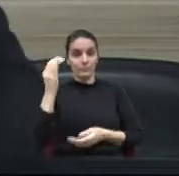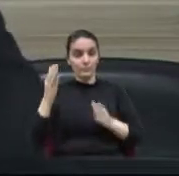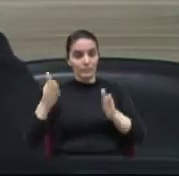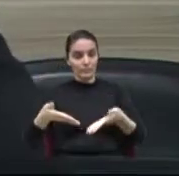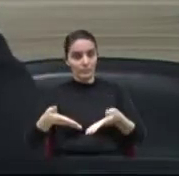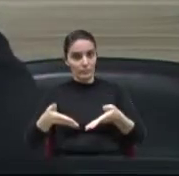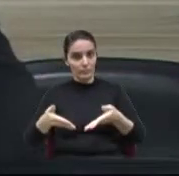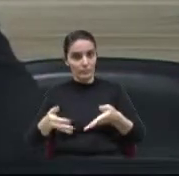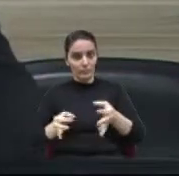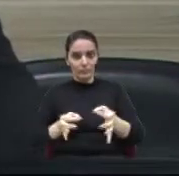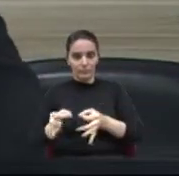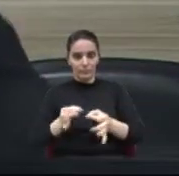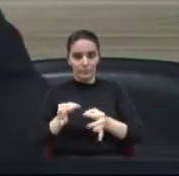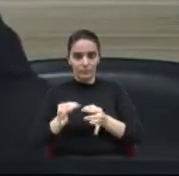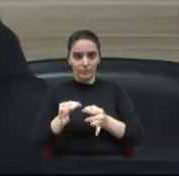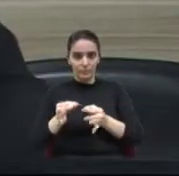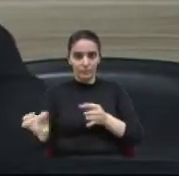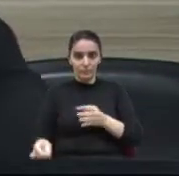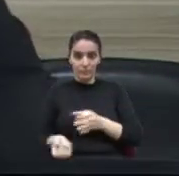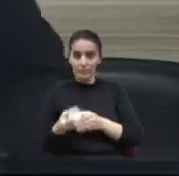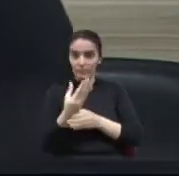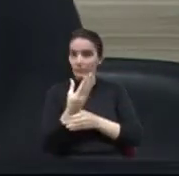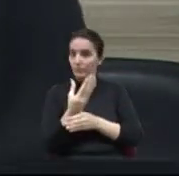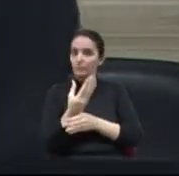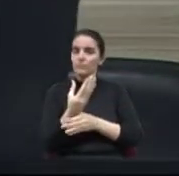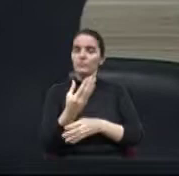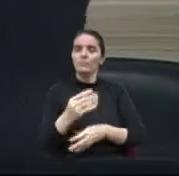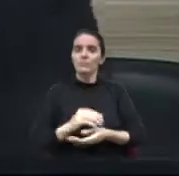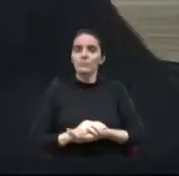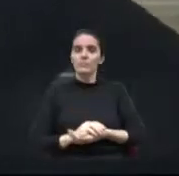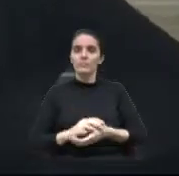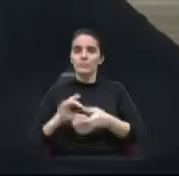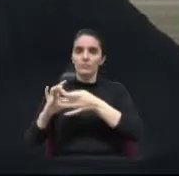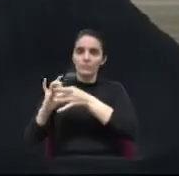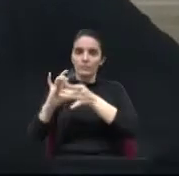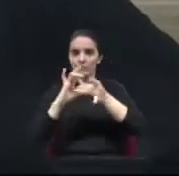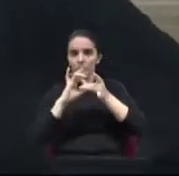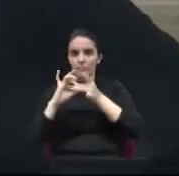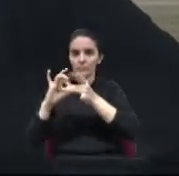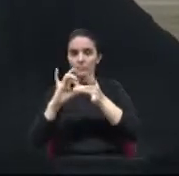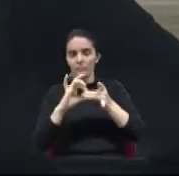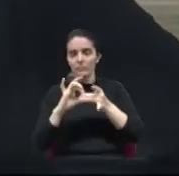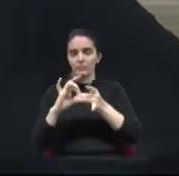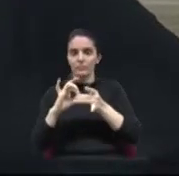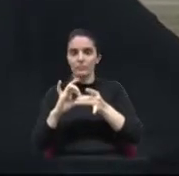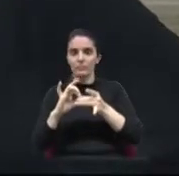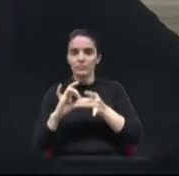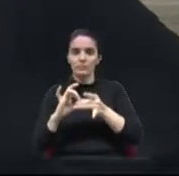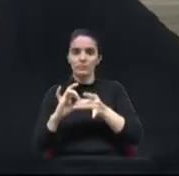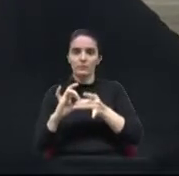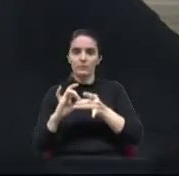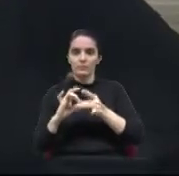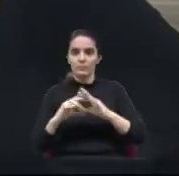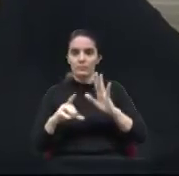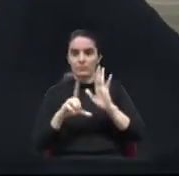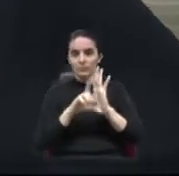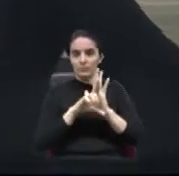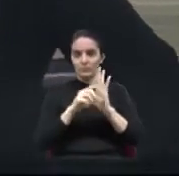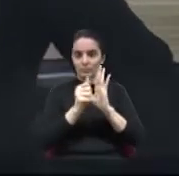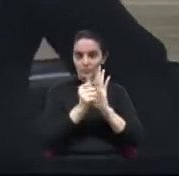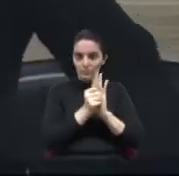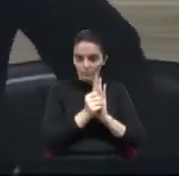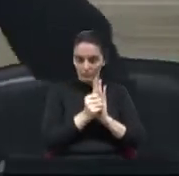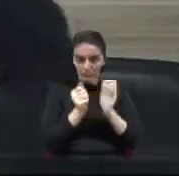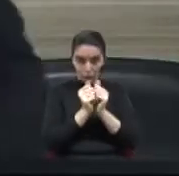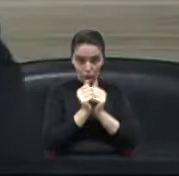projeto, que nasce numa união de uma legislação de São Paulo e de